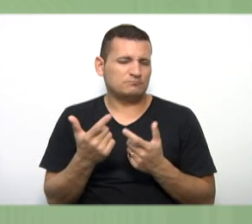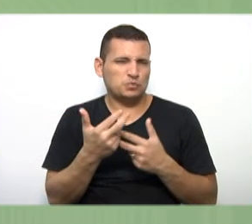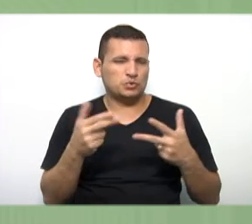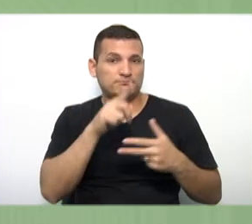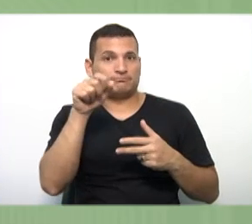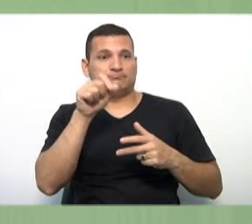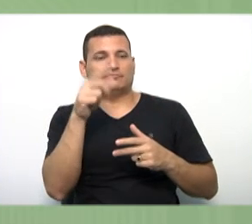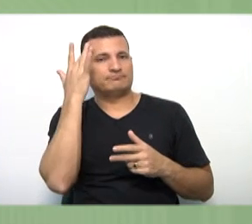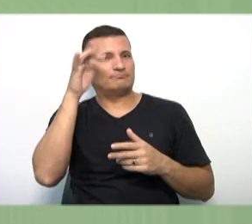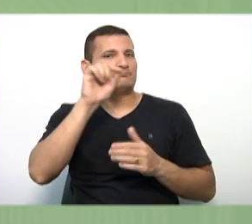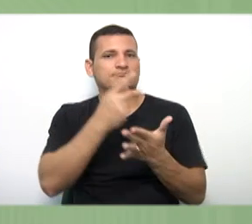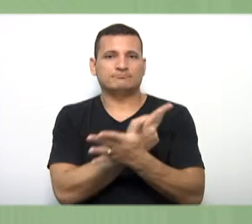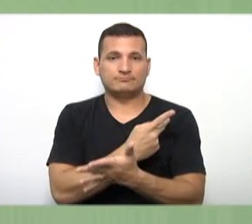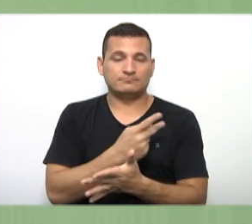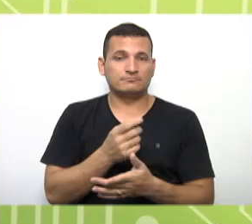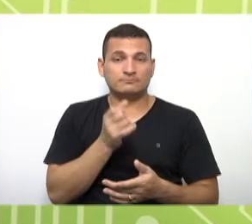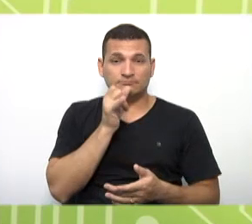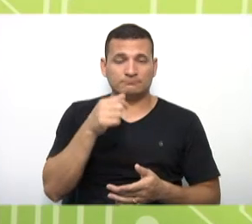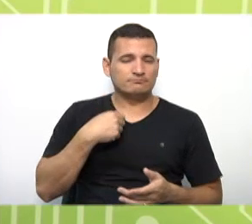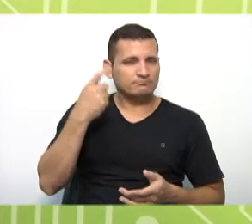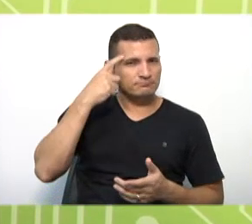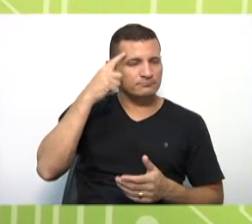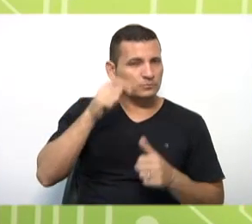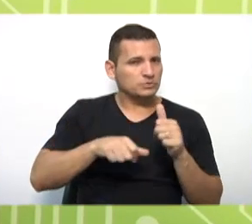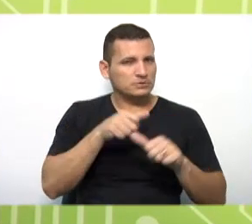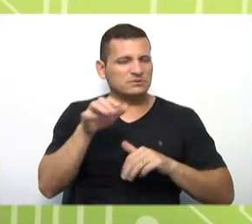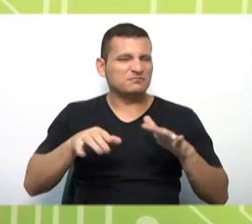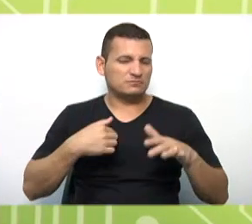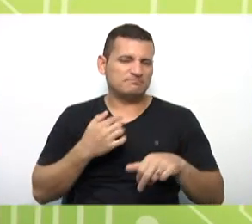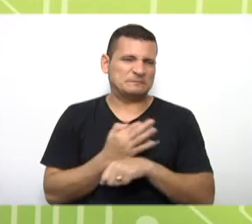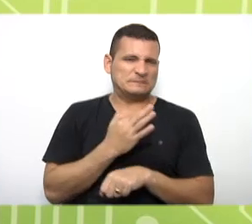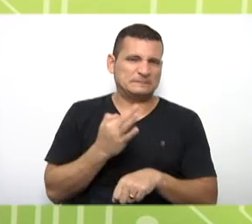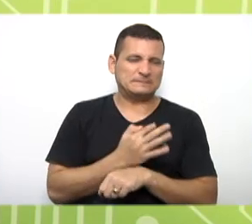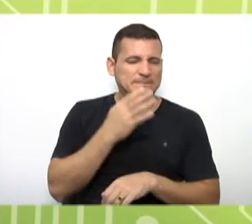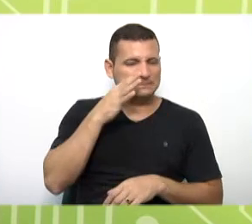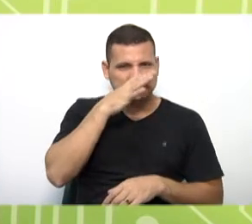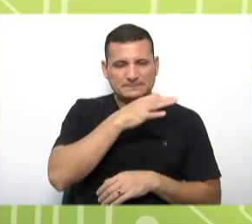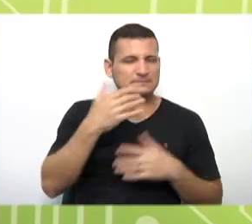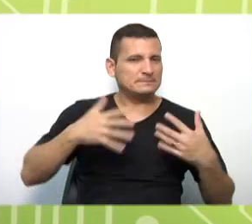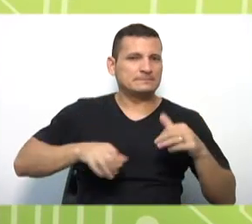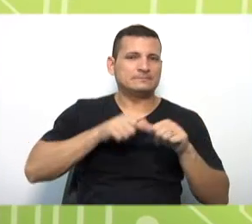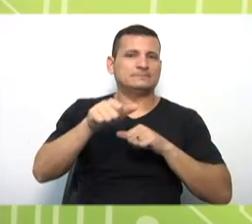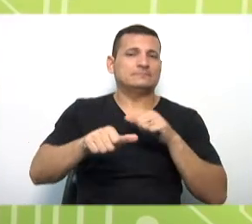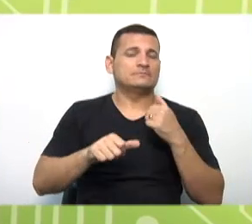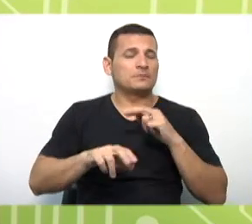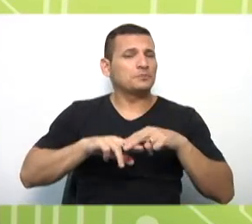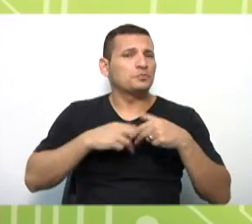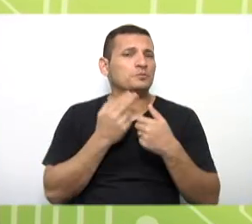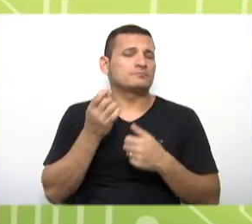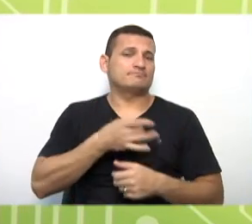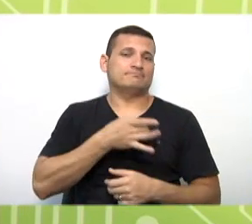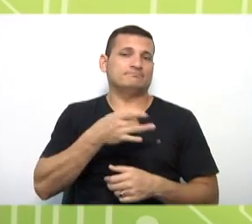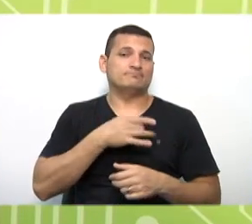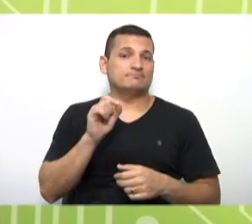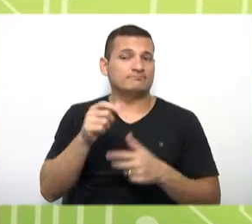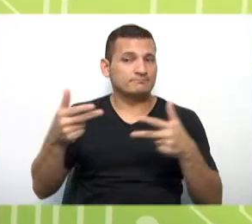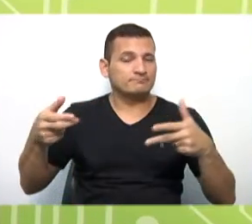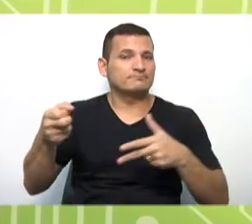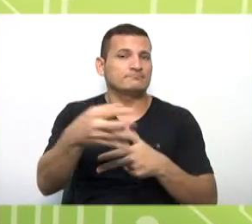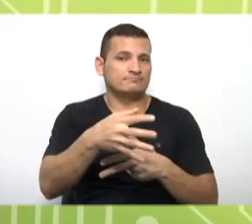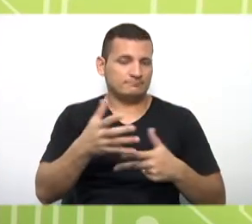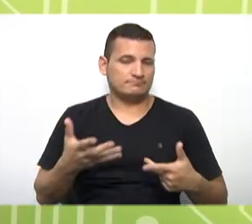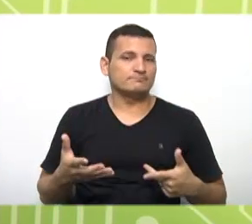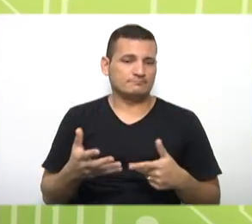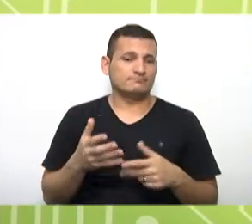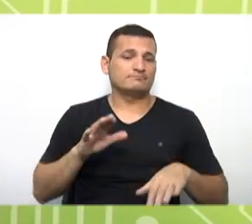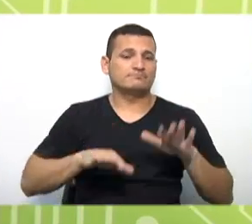imprevisível. Então, quando eu penso em mudança, às vezes eu resisto a ela por conta do medo do novo. Muitas vezes nós